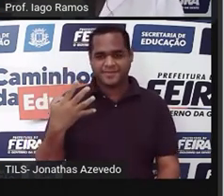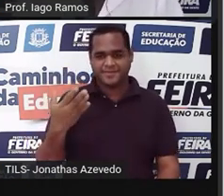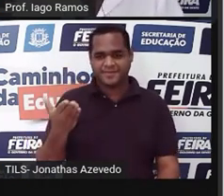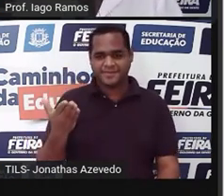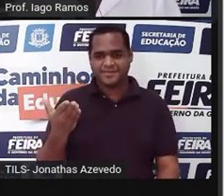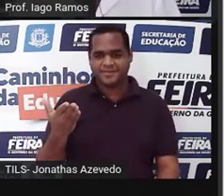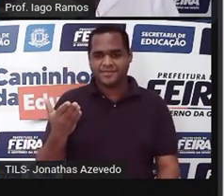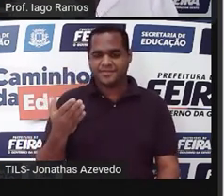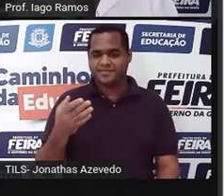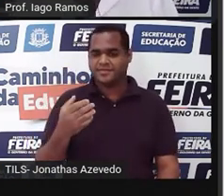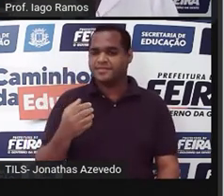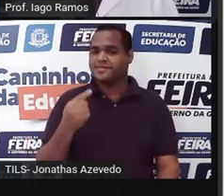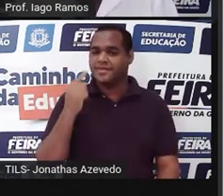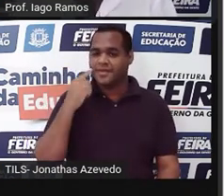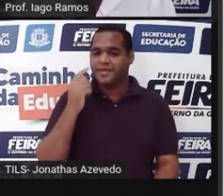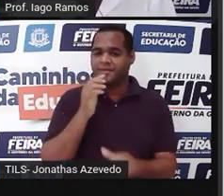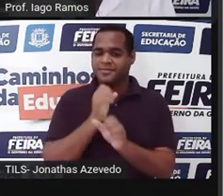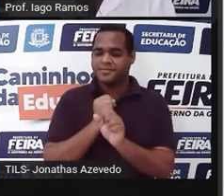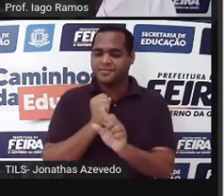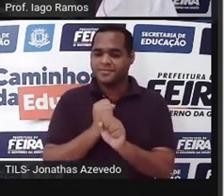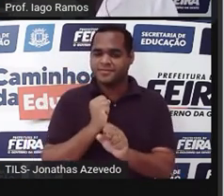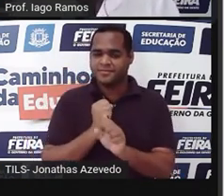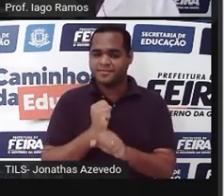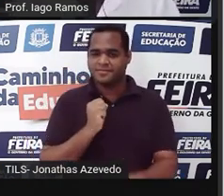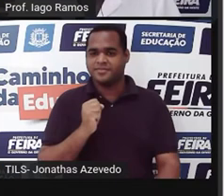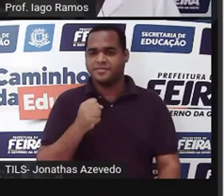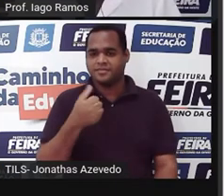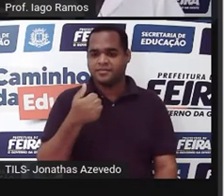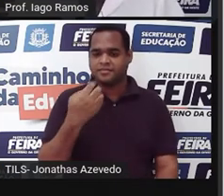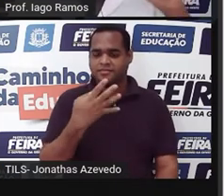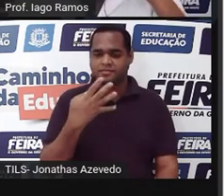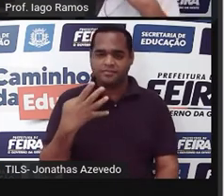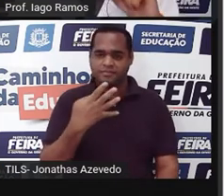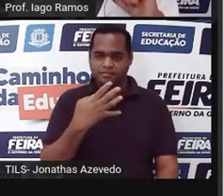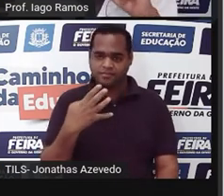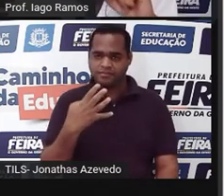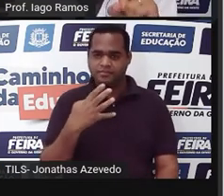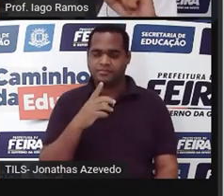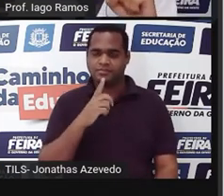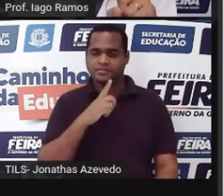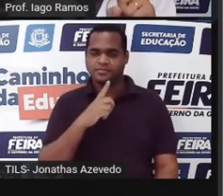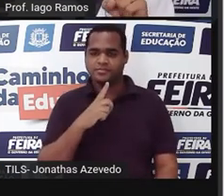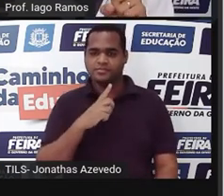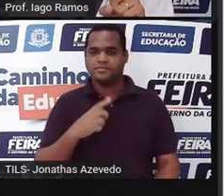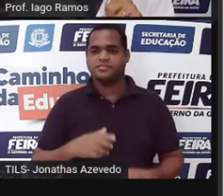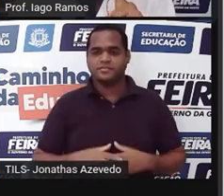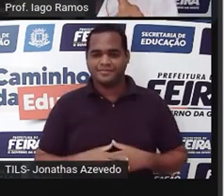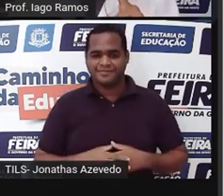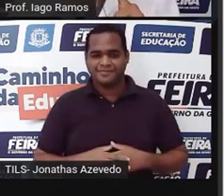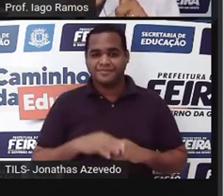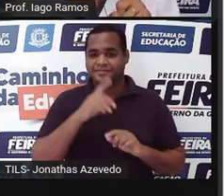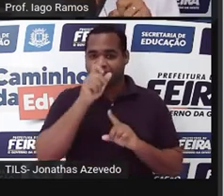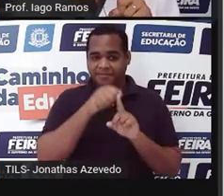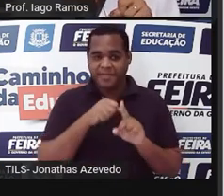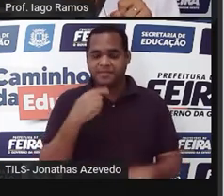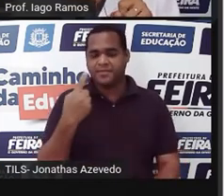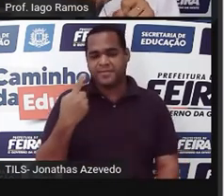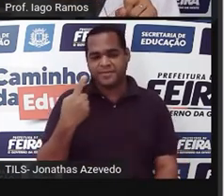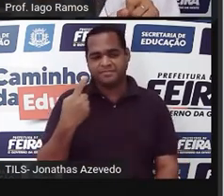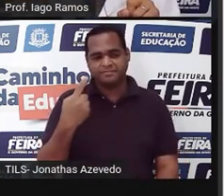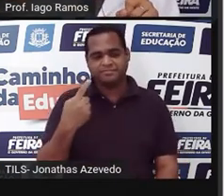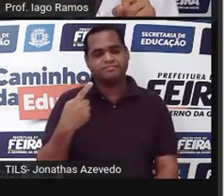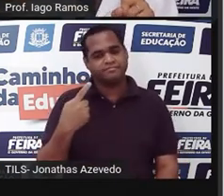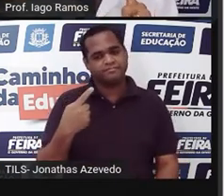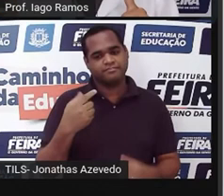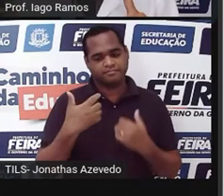Então esse produto vai ficar com o preço de r$ 144 no primeiro mês quando ele vai do